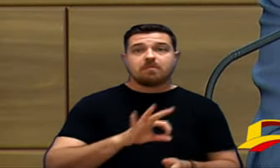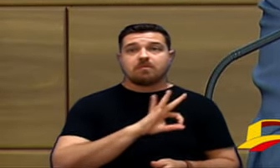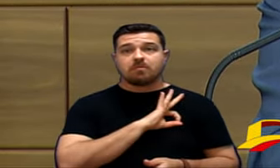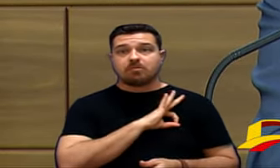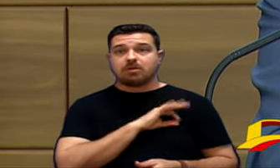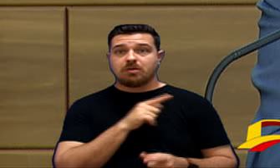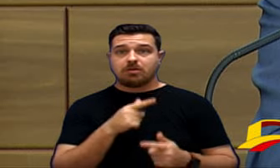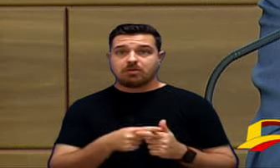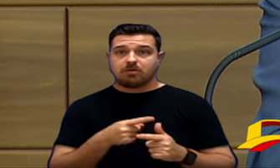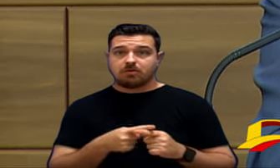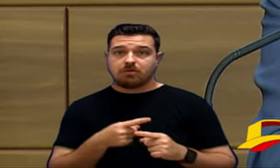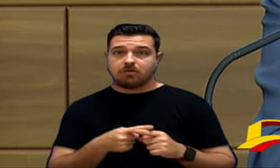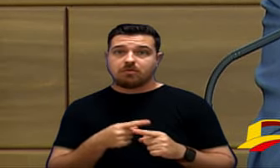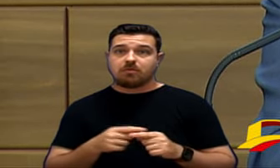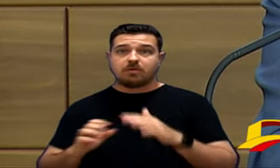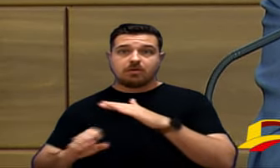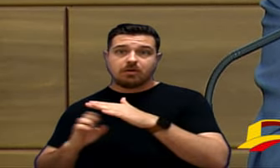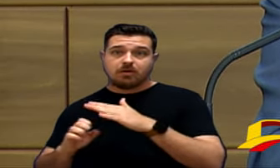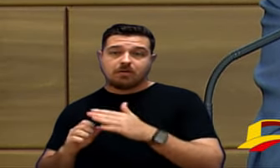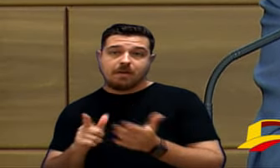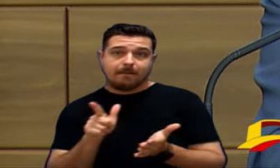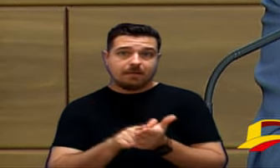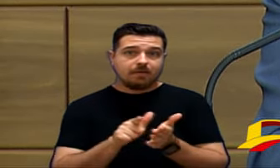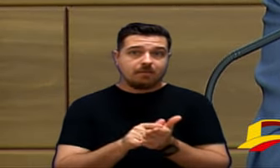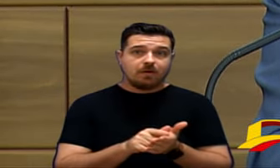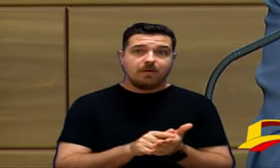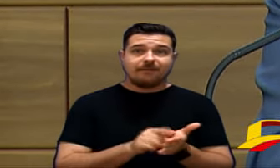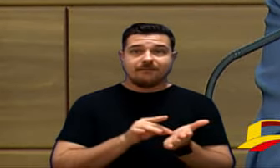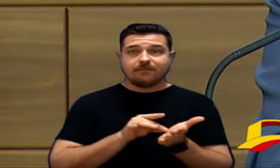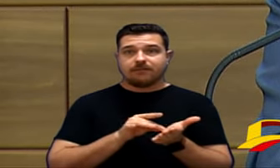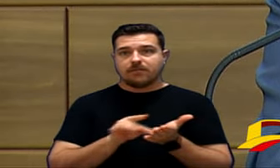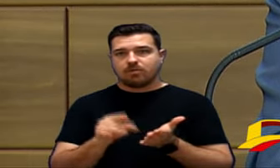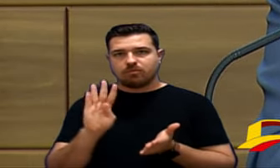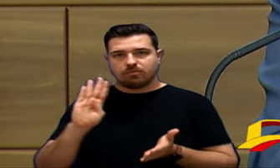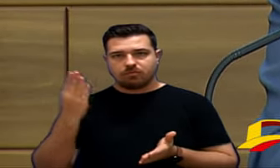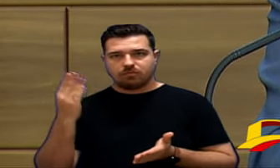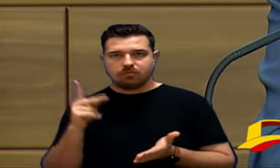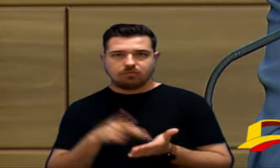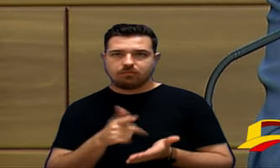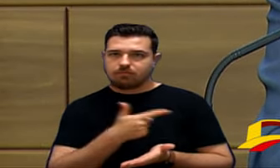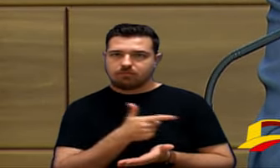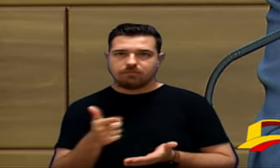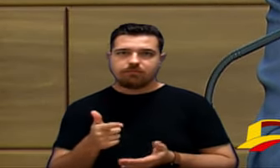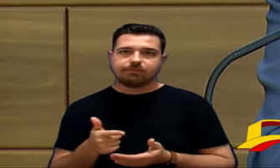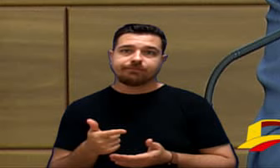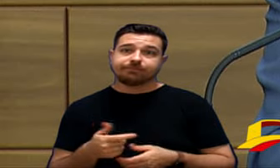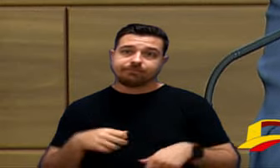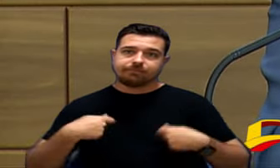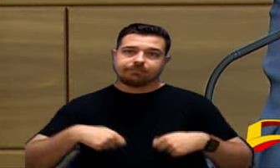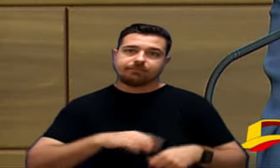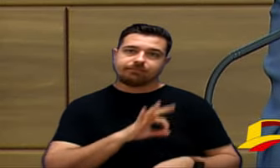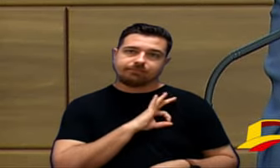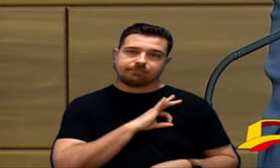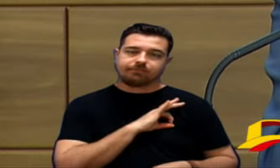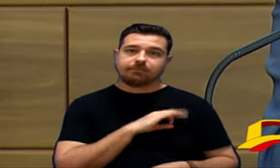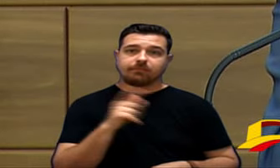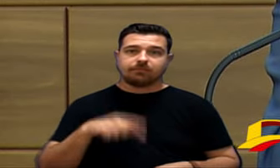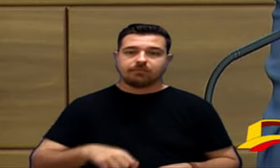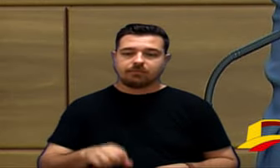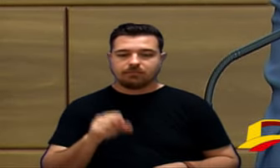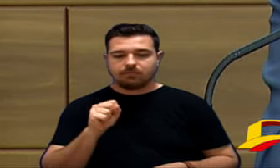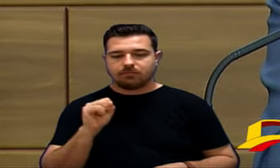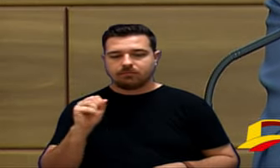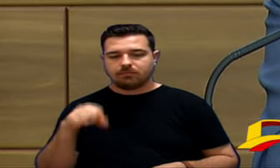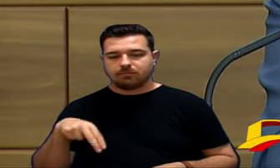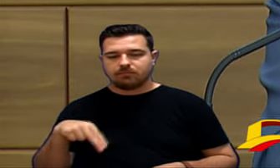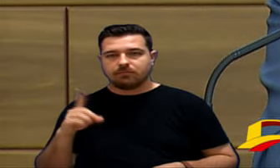a empresa falsificou um documento por exemplo tá e a segunda pergunta era com relação sindicato Ah o sindicato sim a